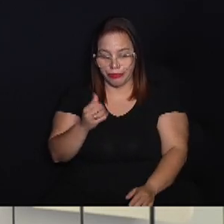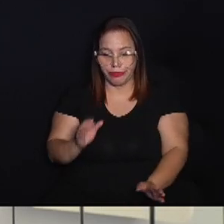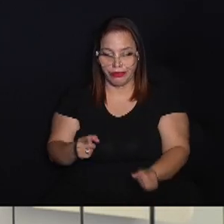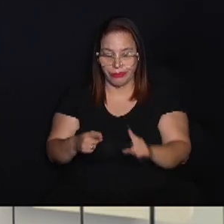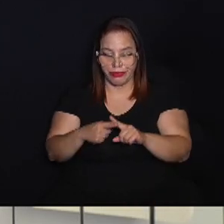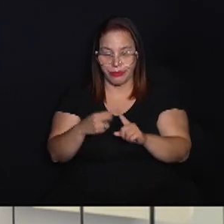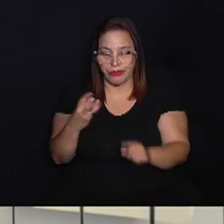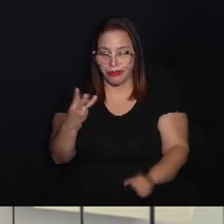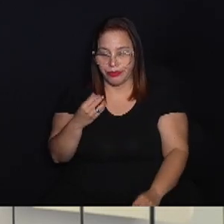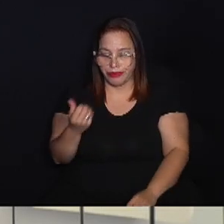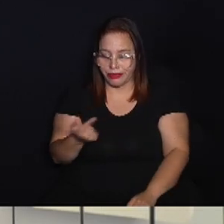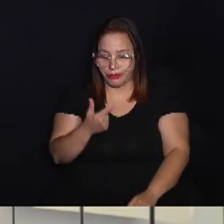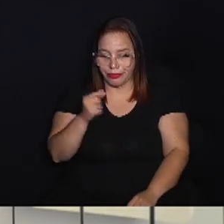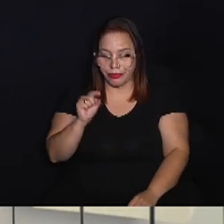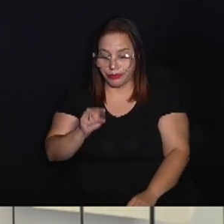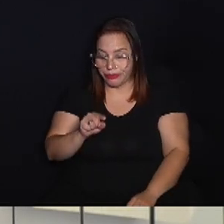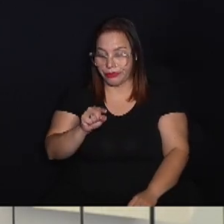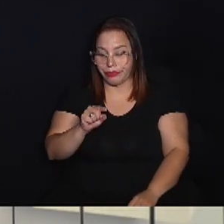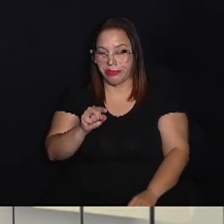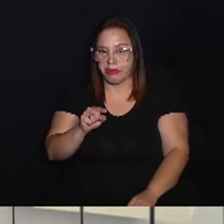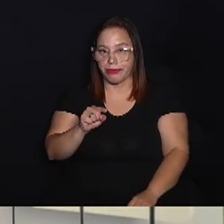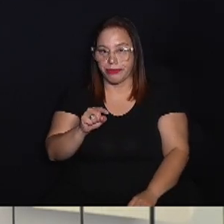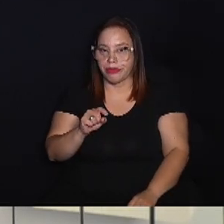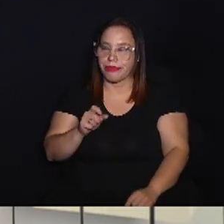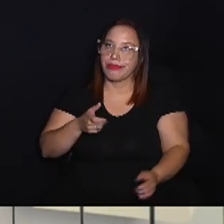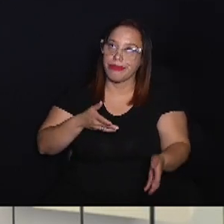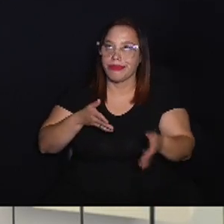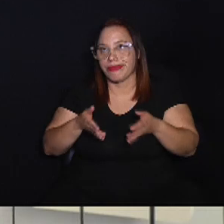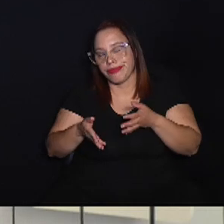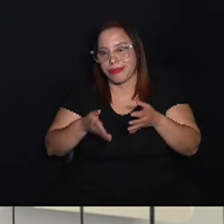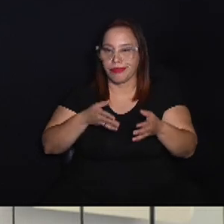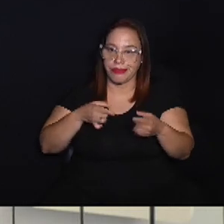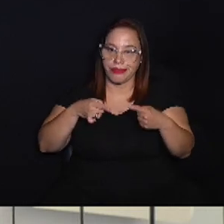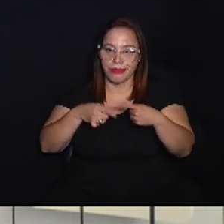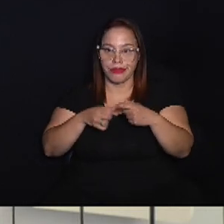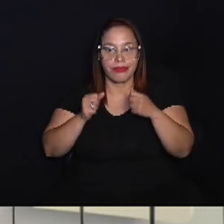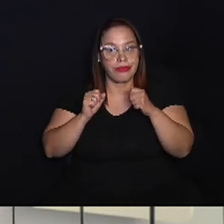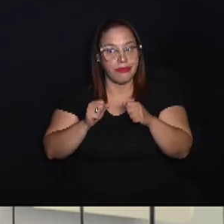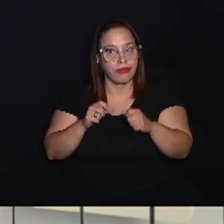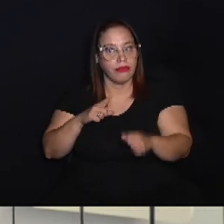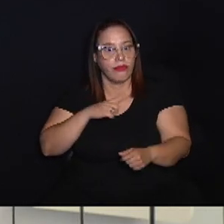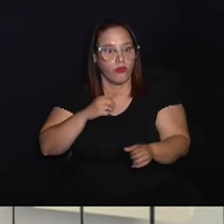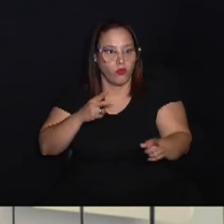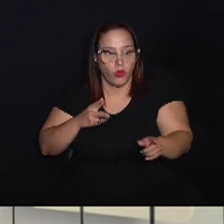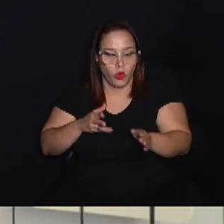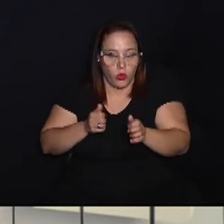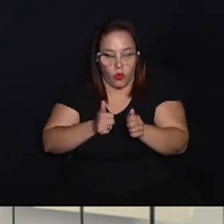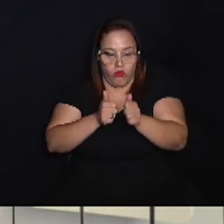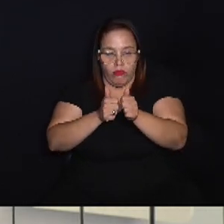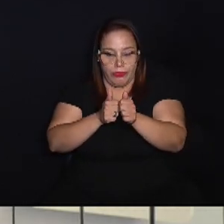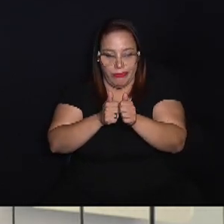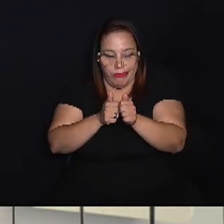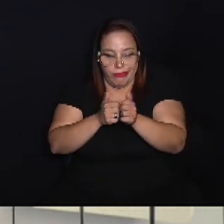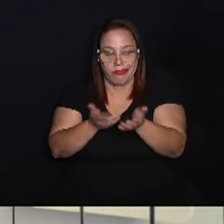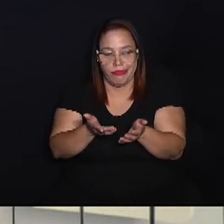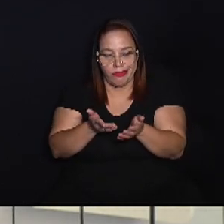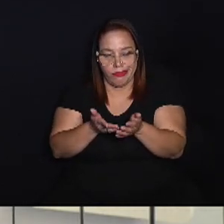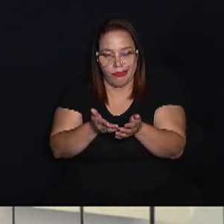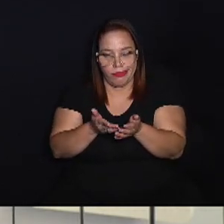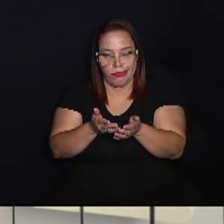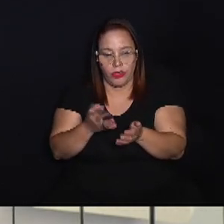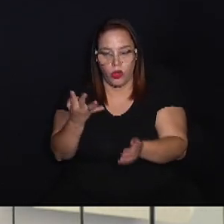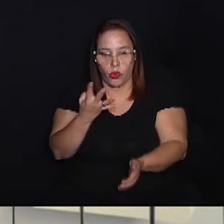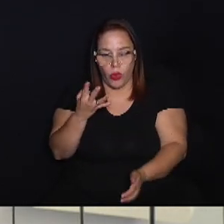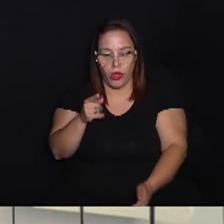com 32 pontos, então é um confronto aí que o Guarani pode tentar se aproximar do adversário, ficar a